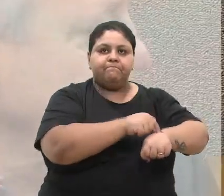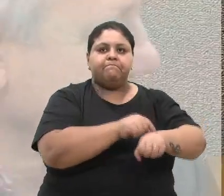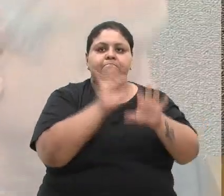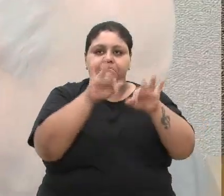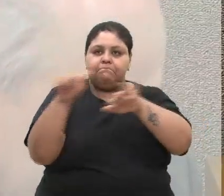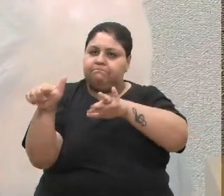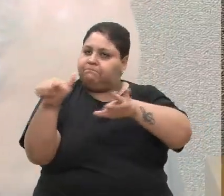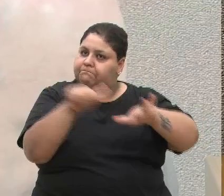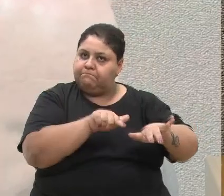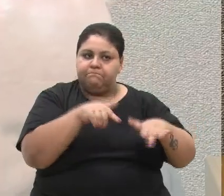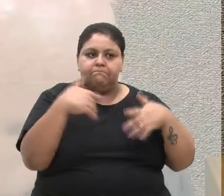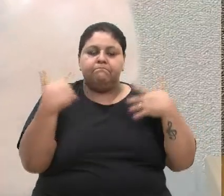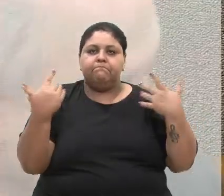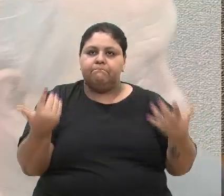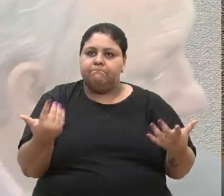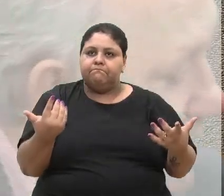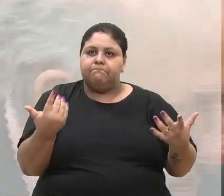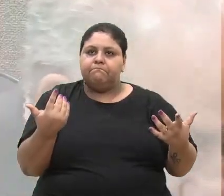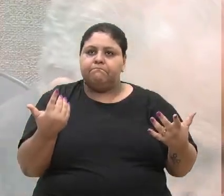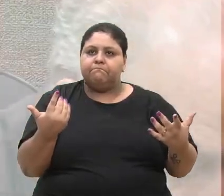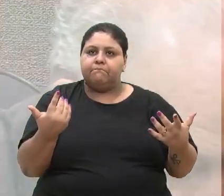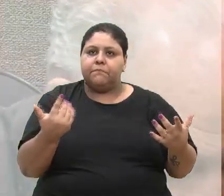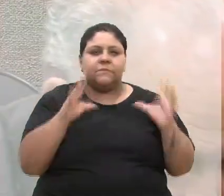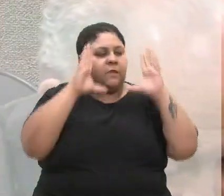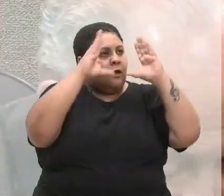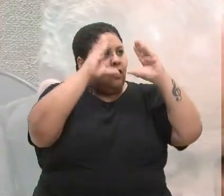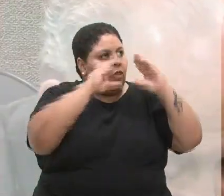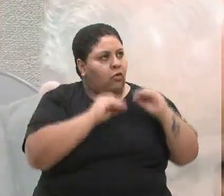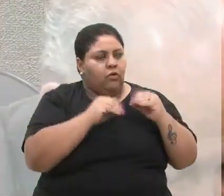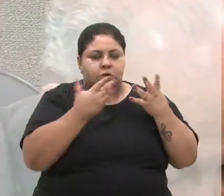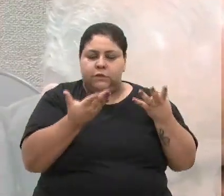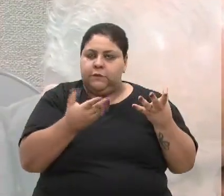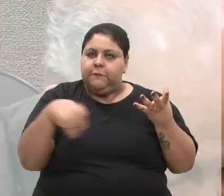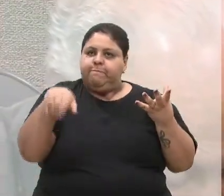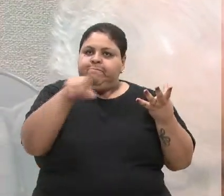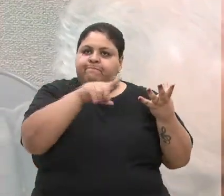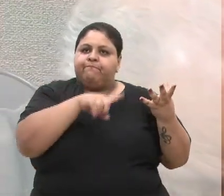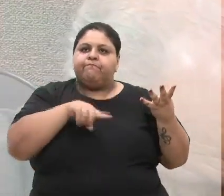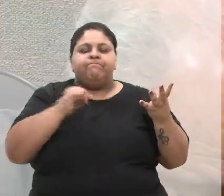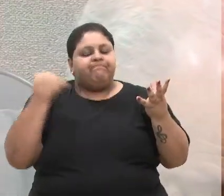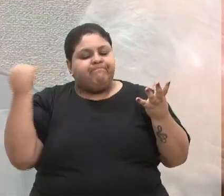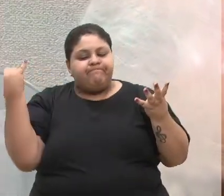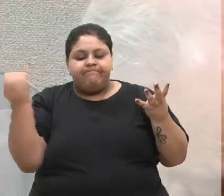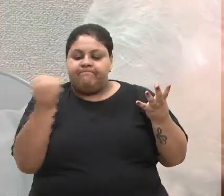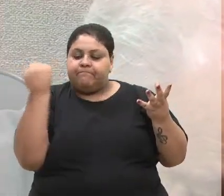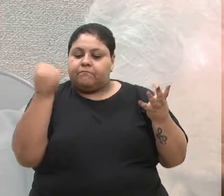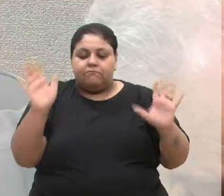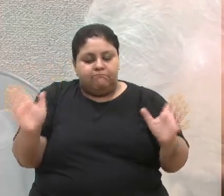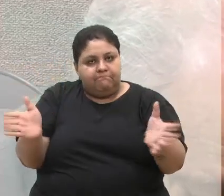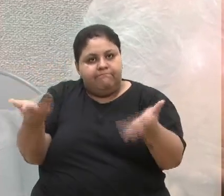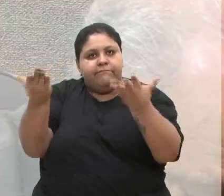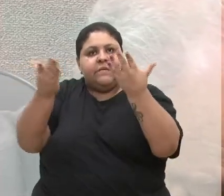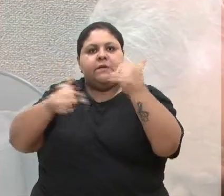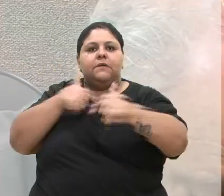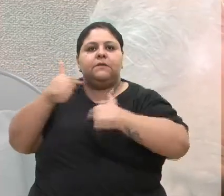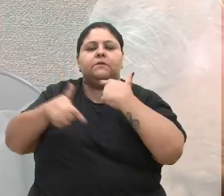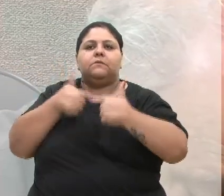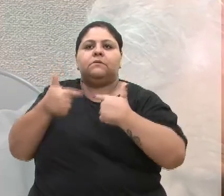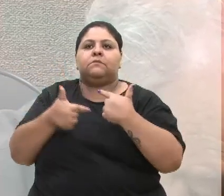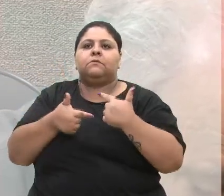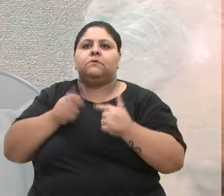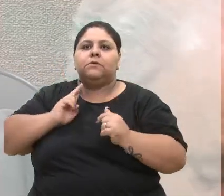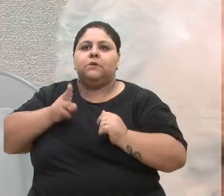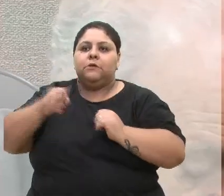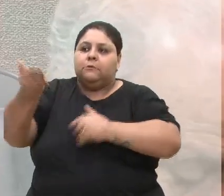semana e à noite. Então, é importante a gente enaltecer esse trabalho, porque sempre